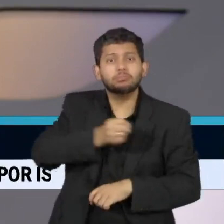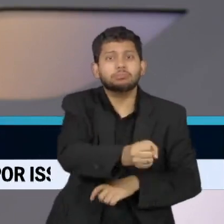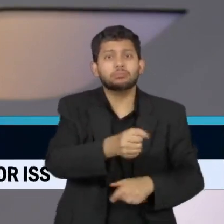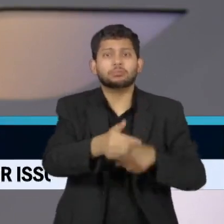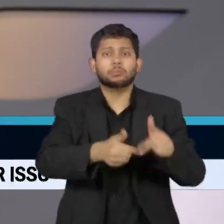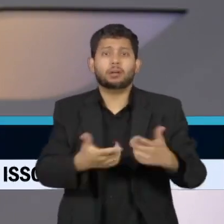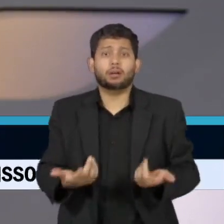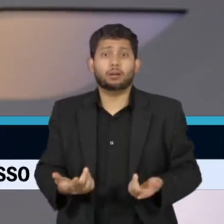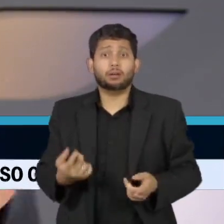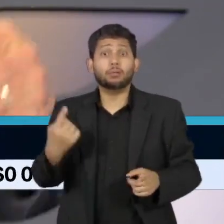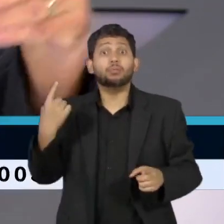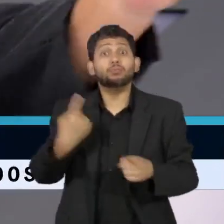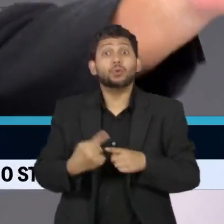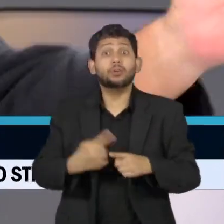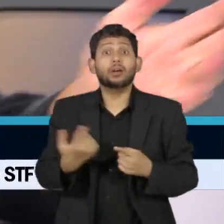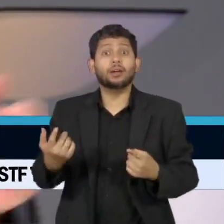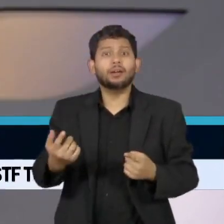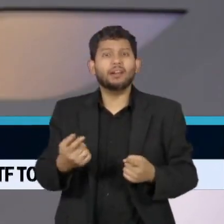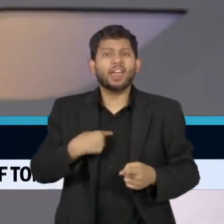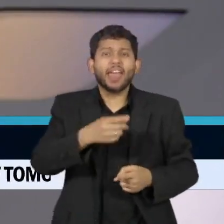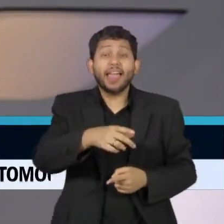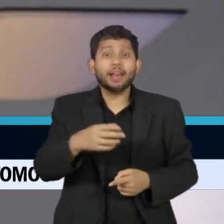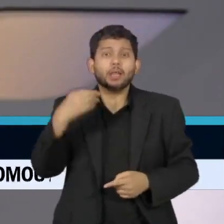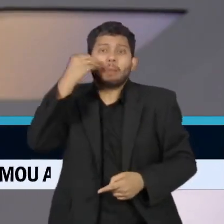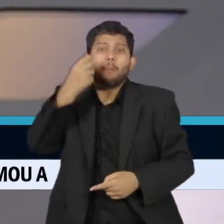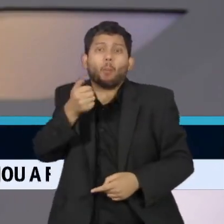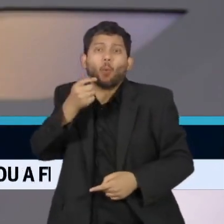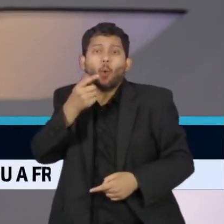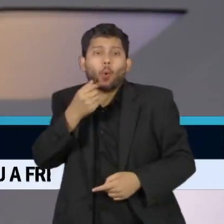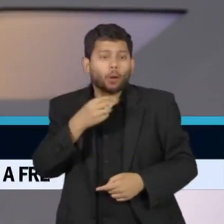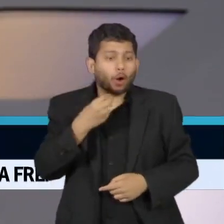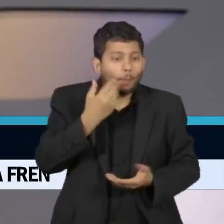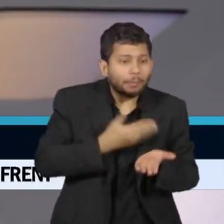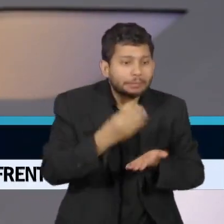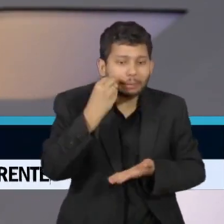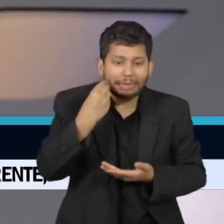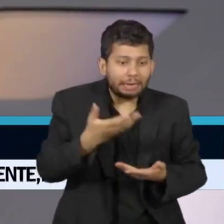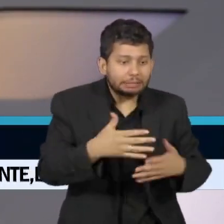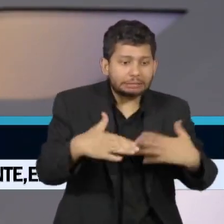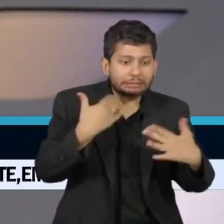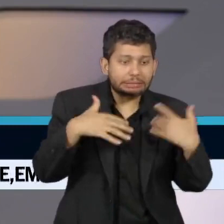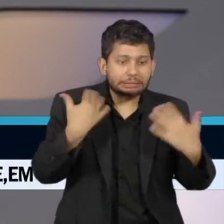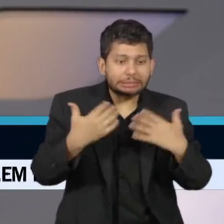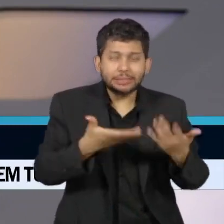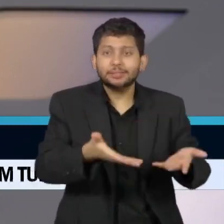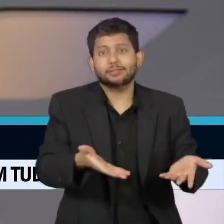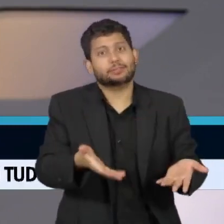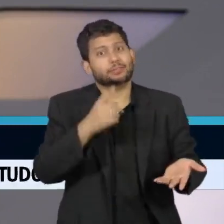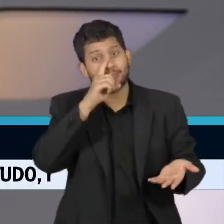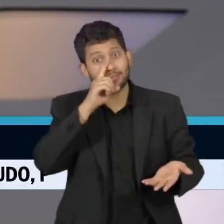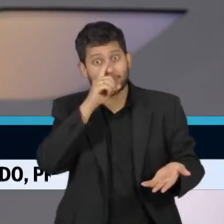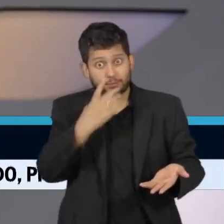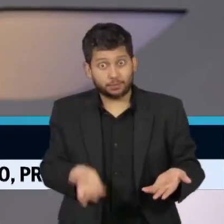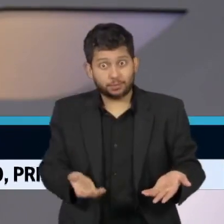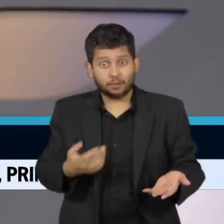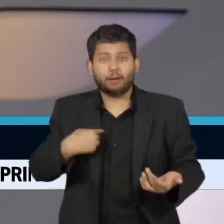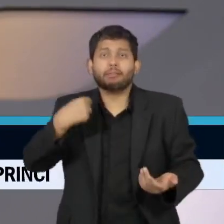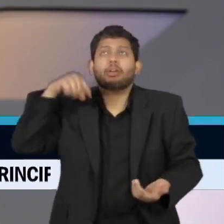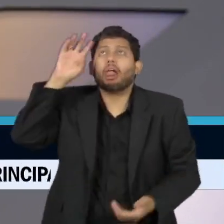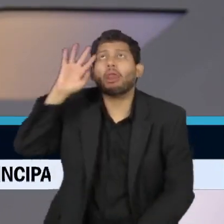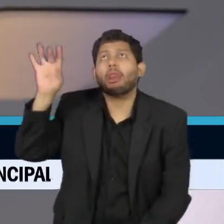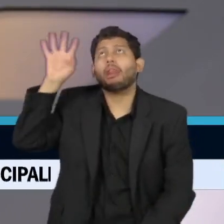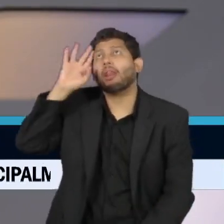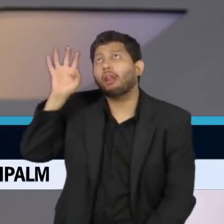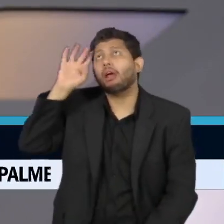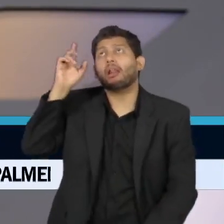não aprender depois em cima das pessoas que os procuram. Então, existe uma ilusão de que o Brasil vai ter